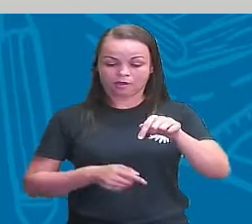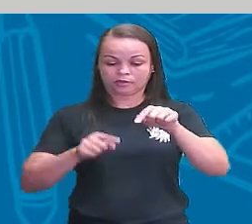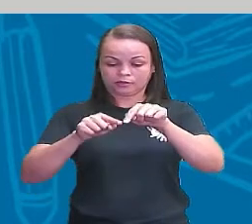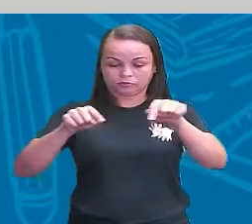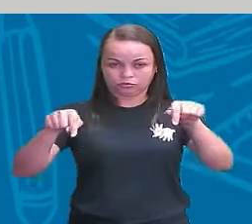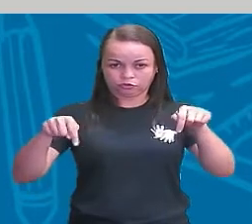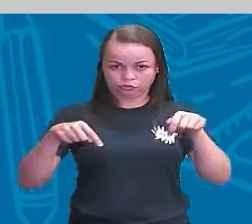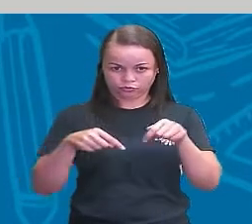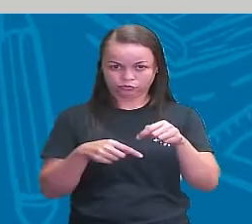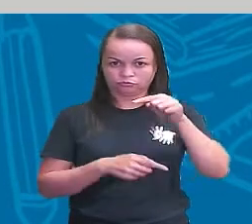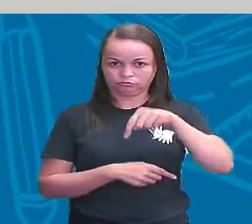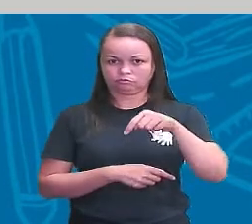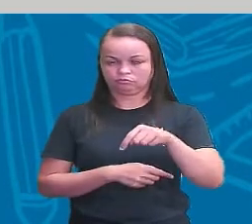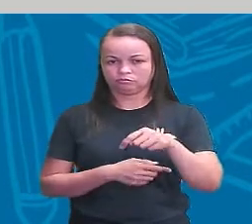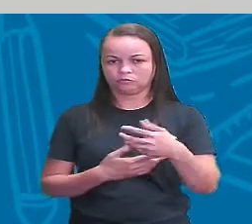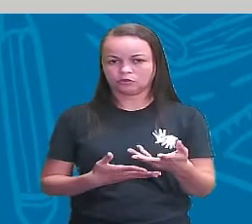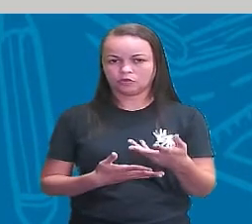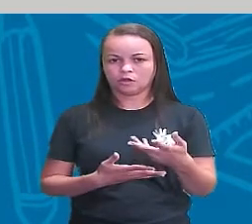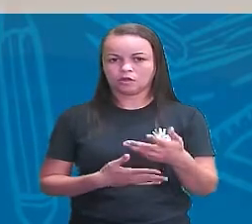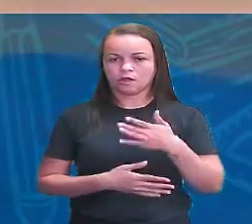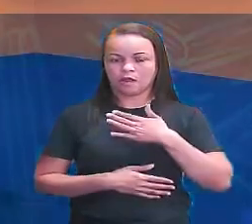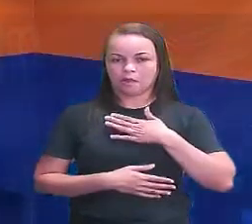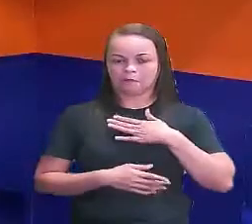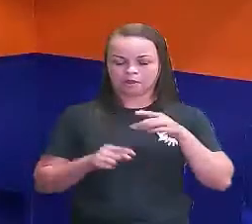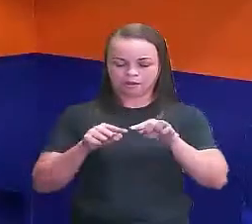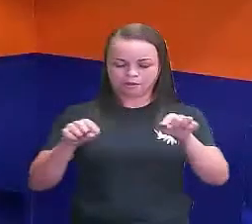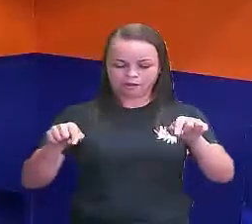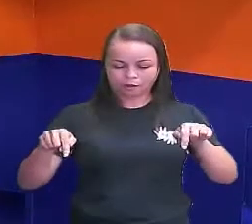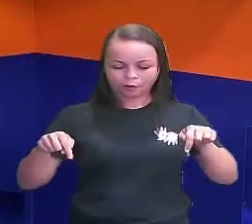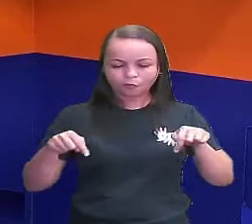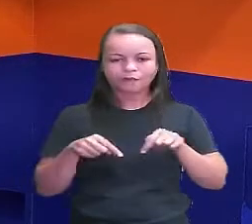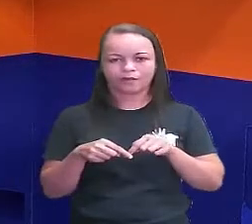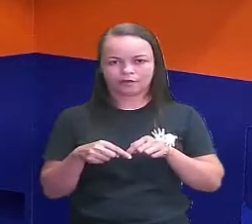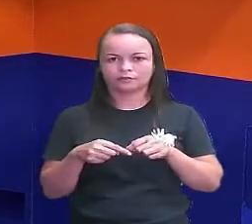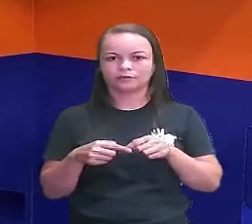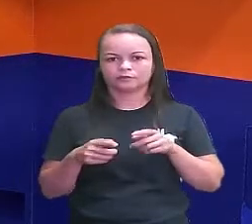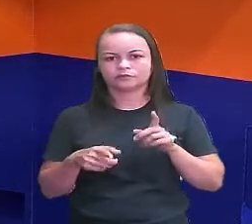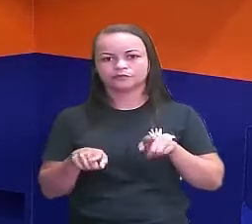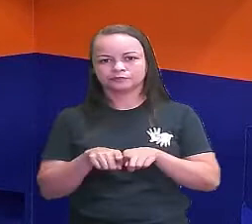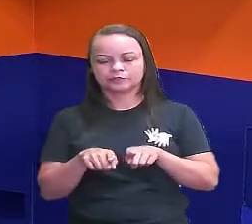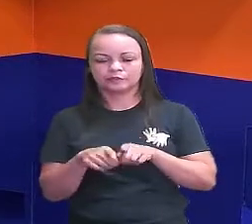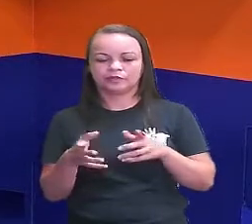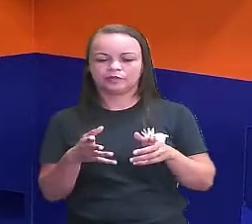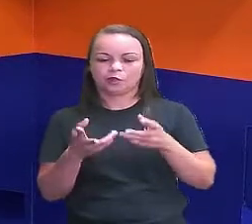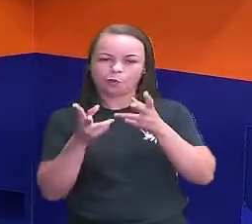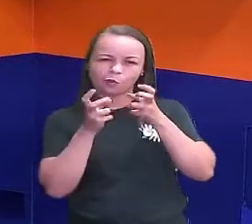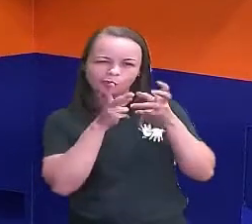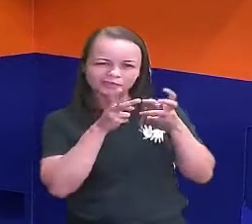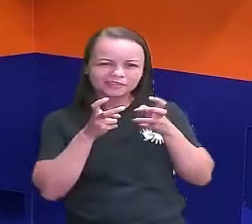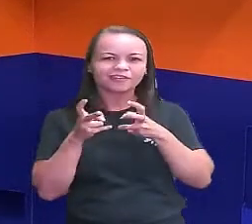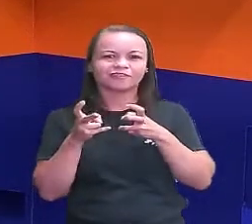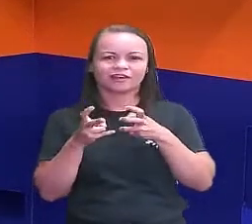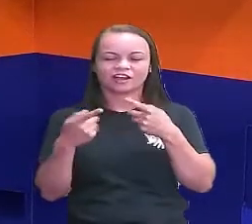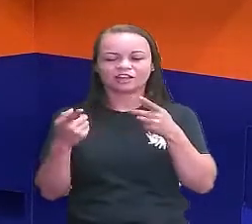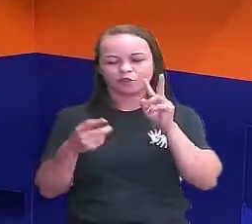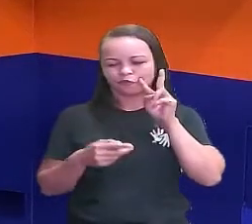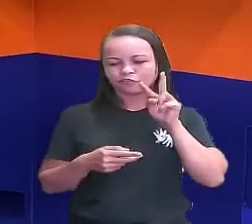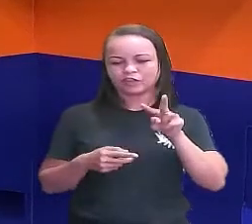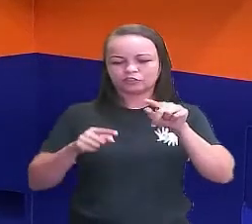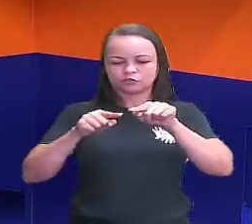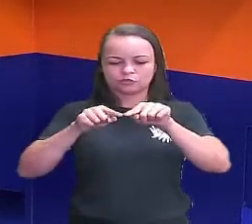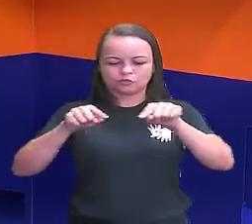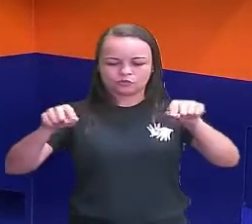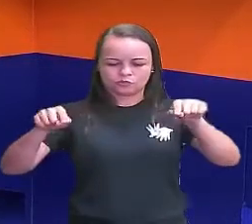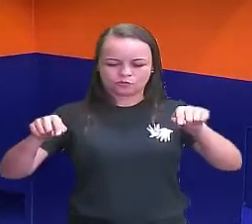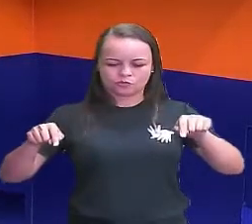onde eu estou, a minha área aqui, ela é um quadrado, tá? Só de observar que eu já vejo que ela é um quadrado, ó. O